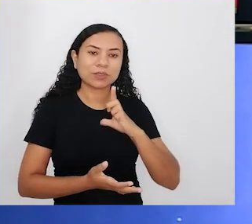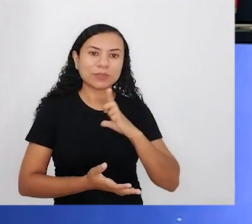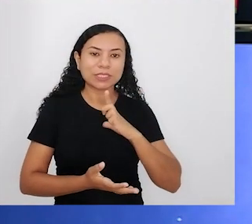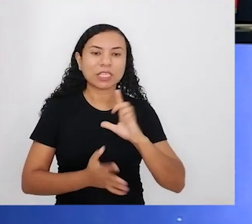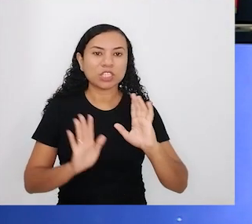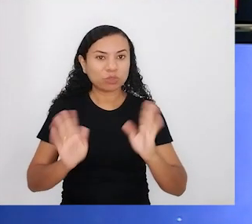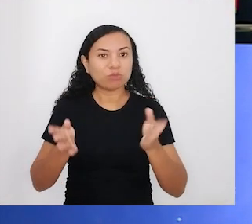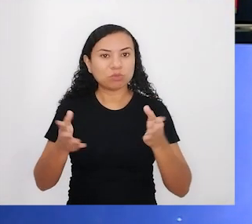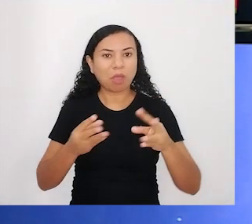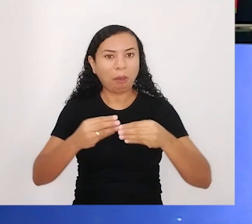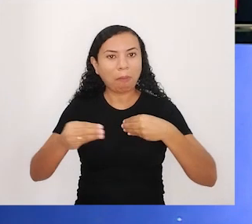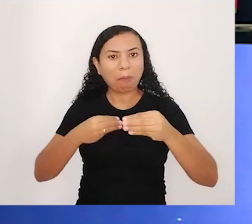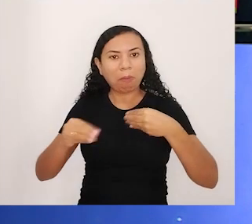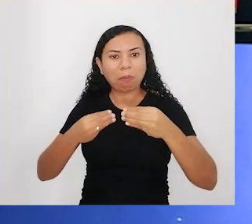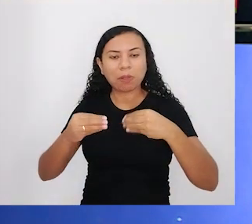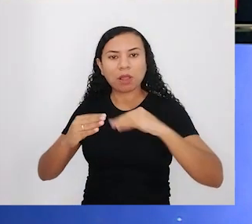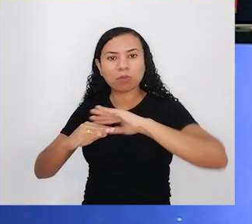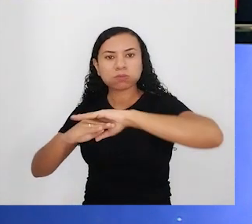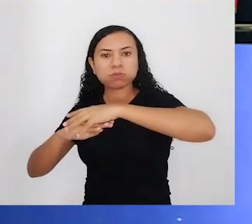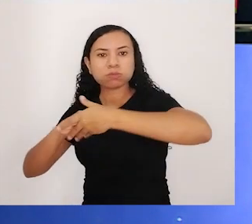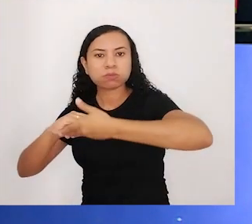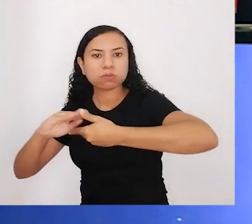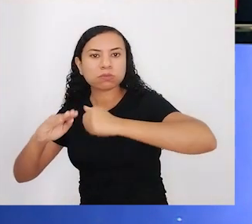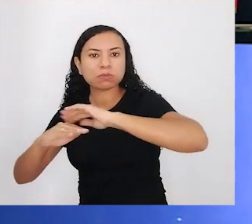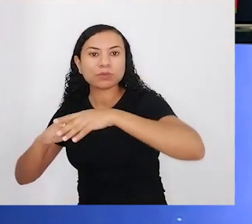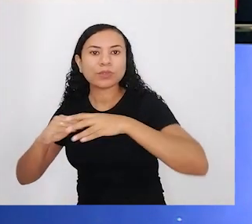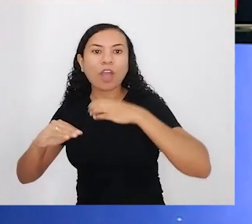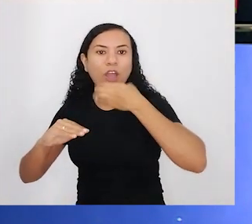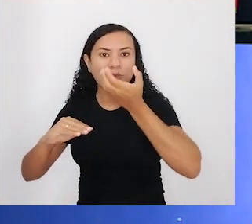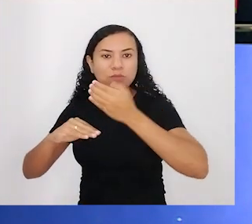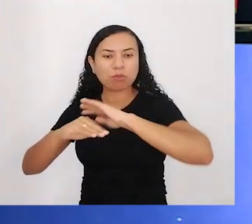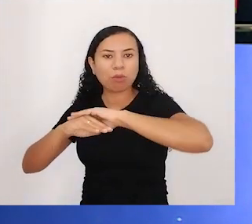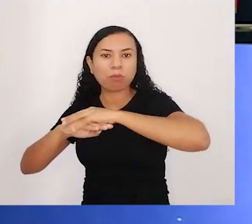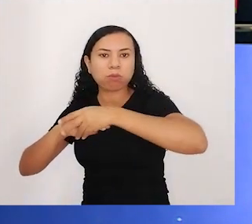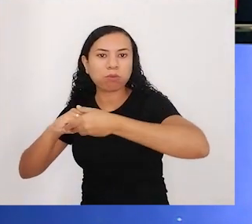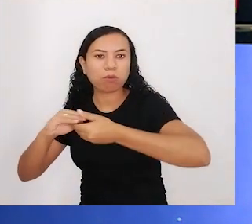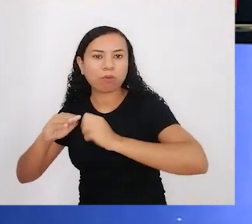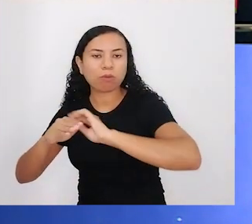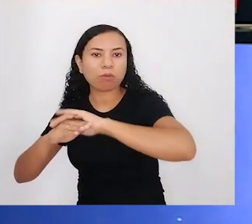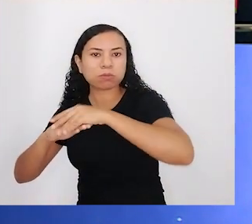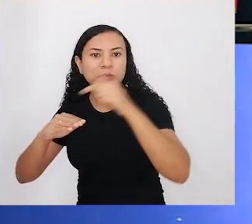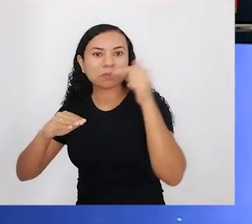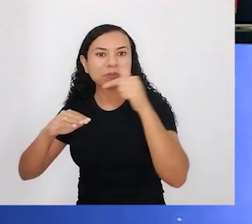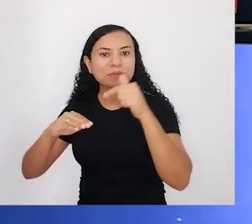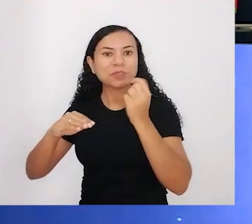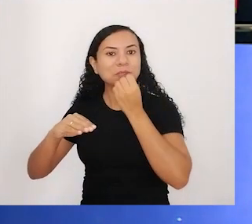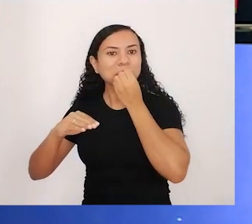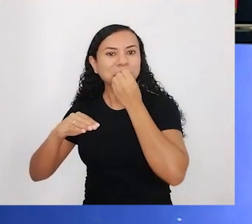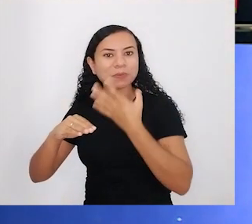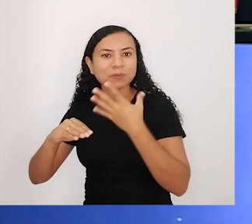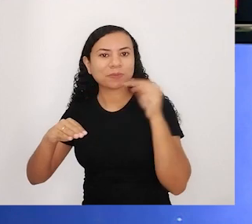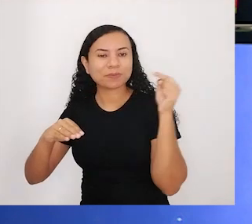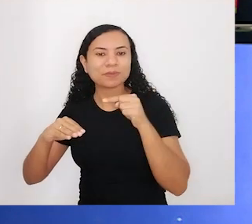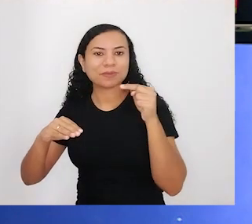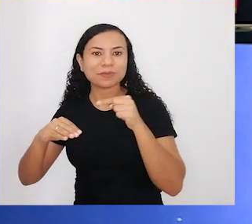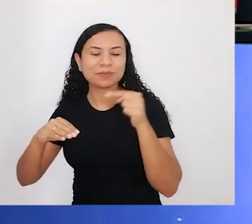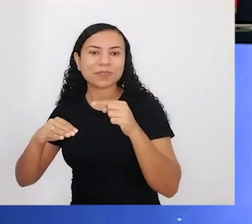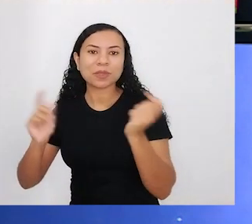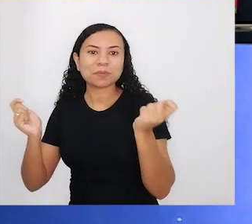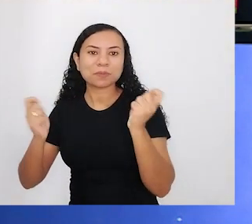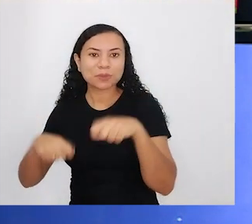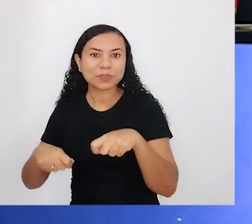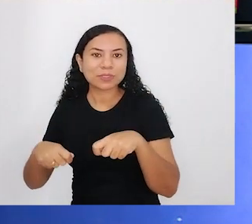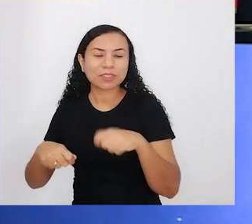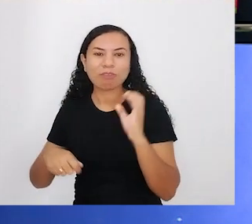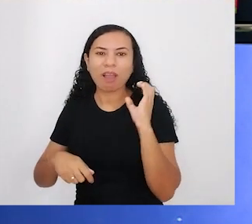frutos. Se produz um fruto e a embalagem que seria de plástico é feita com esse bioplástico para uma possível